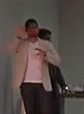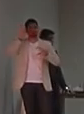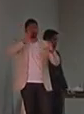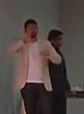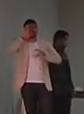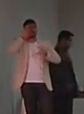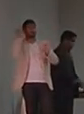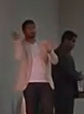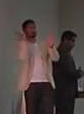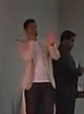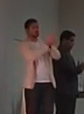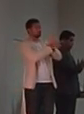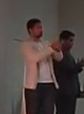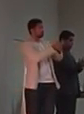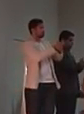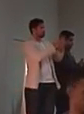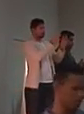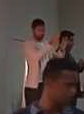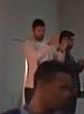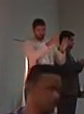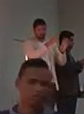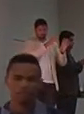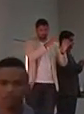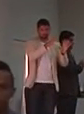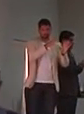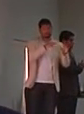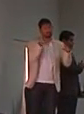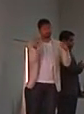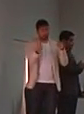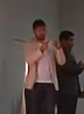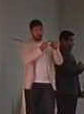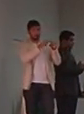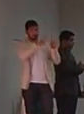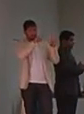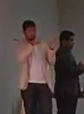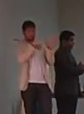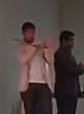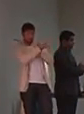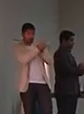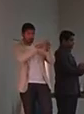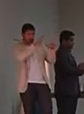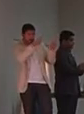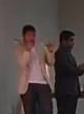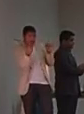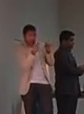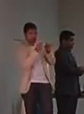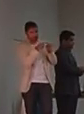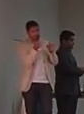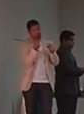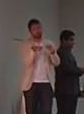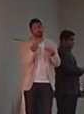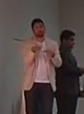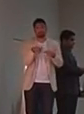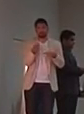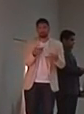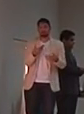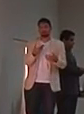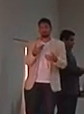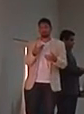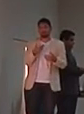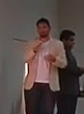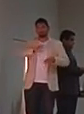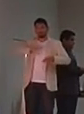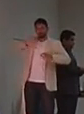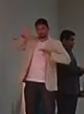uma pergunta sobre este tema para que o candidato que vai responder